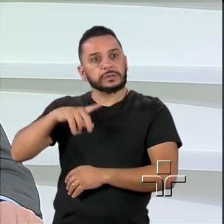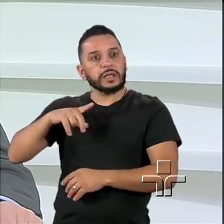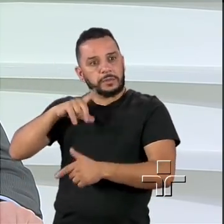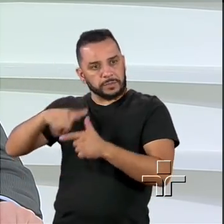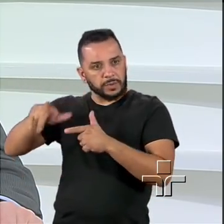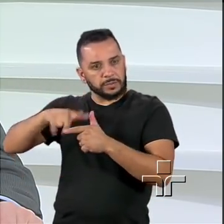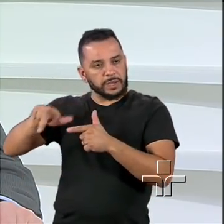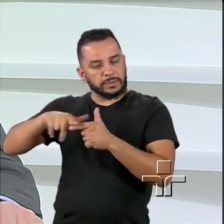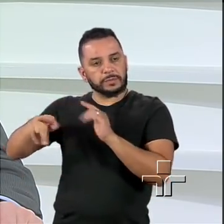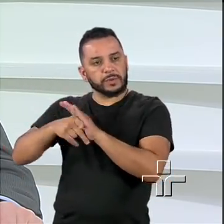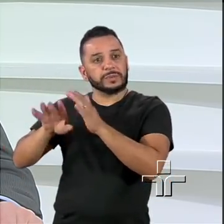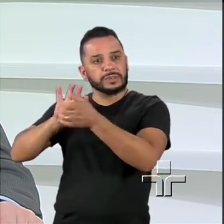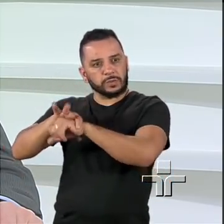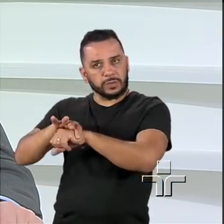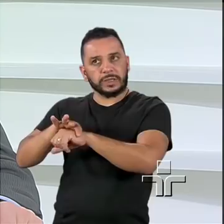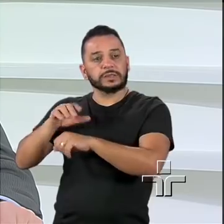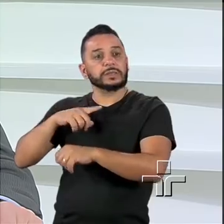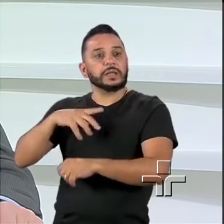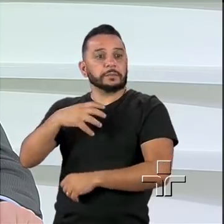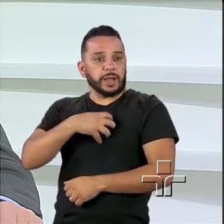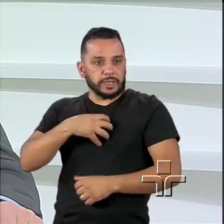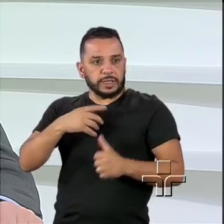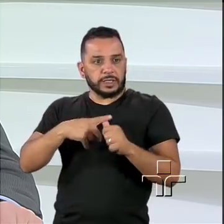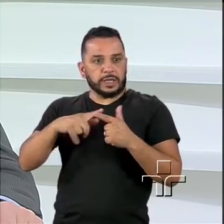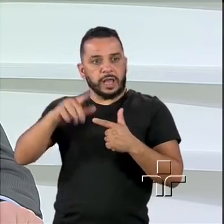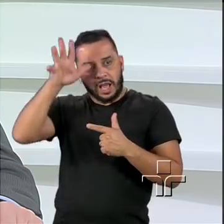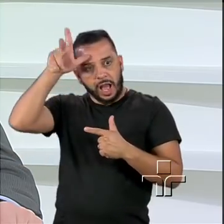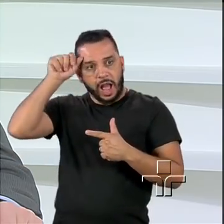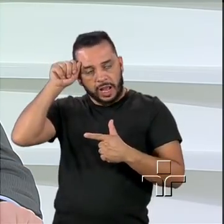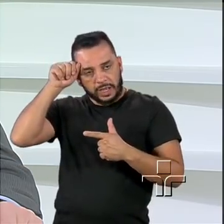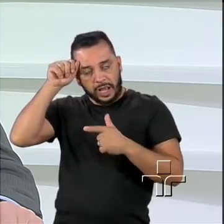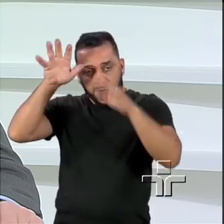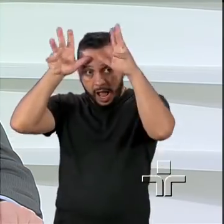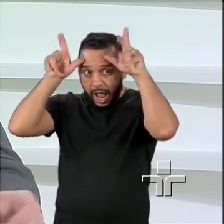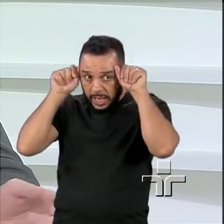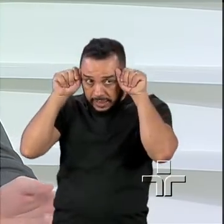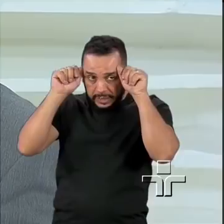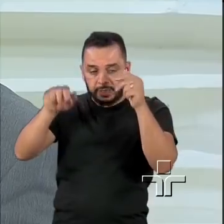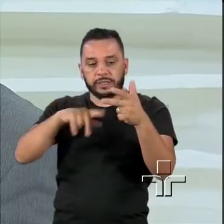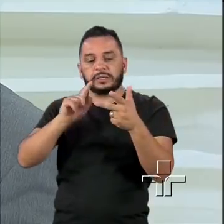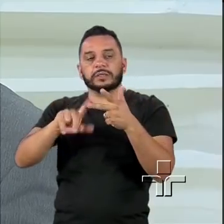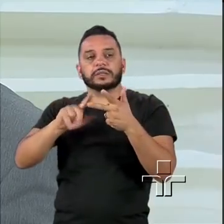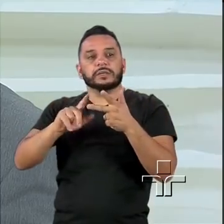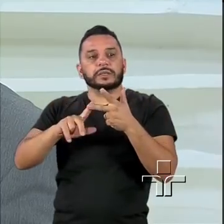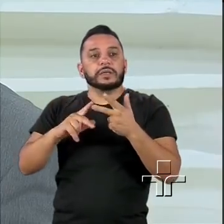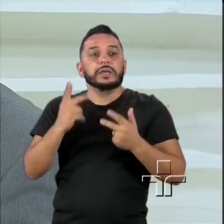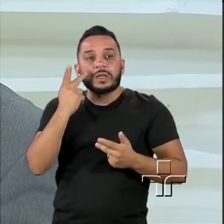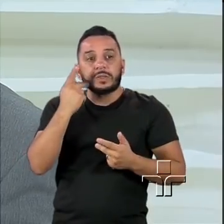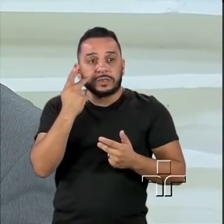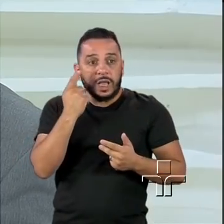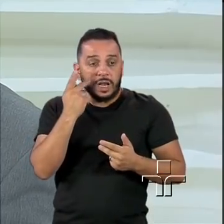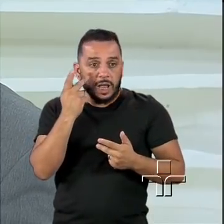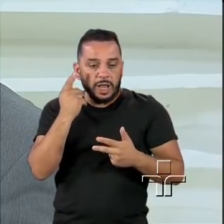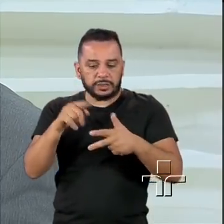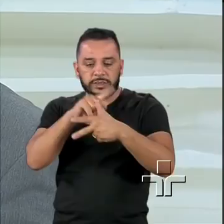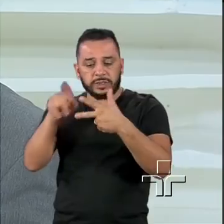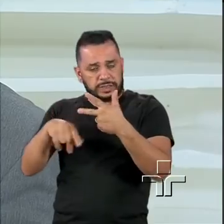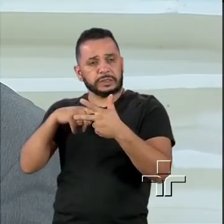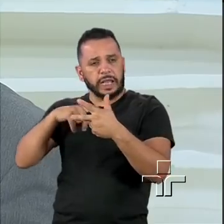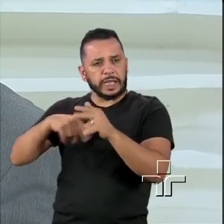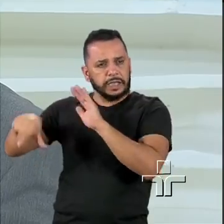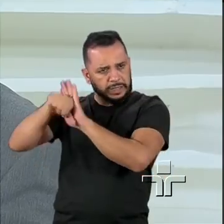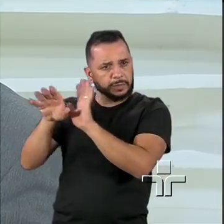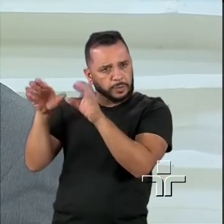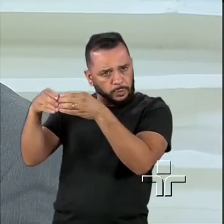problemas de segurança pública: a Bahia, o Acre e o Ceará. Nesses 3 estados, pelo que se consta, todos têm atuação de facção criminosa,